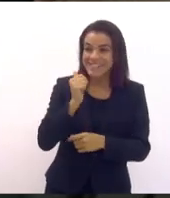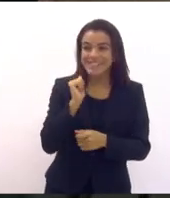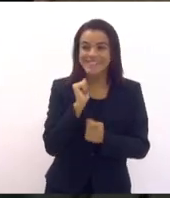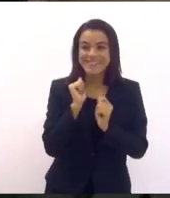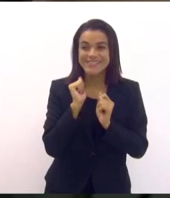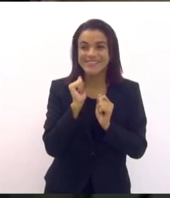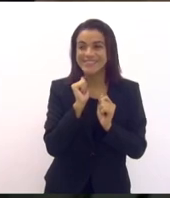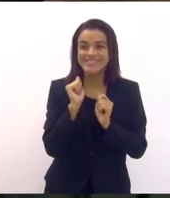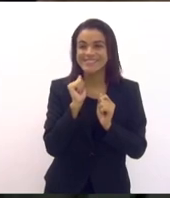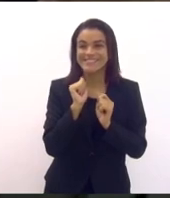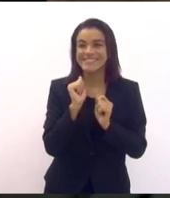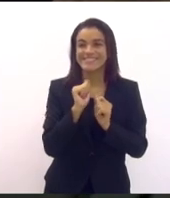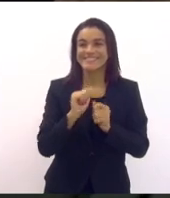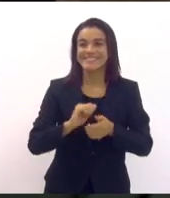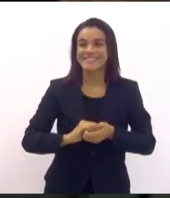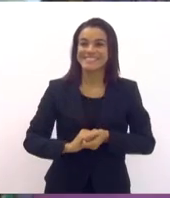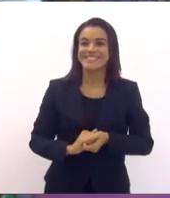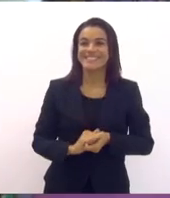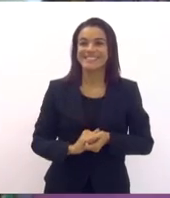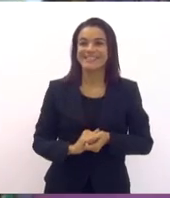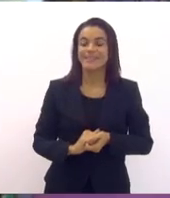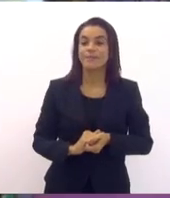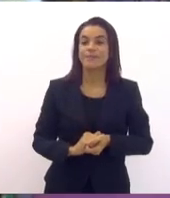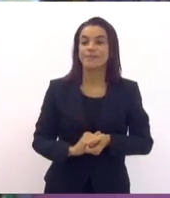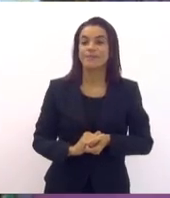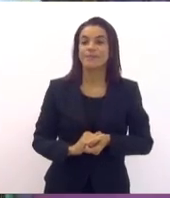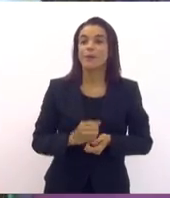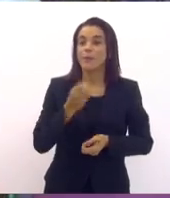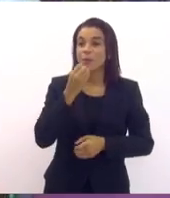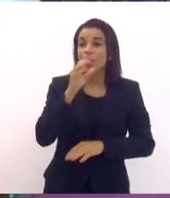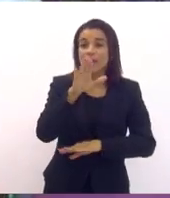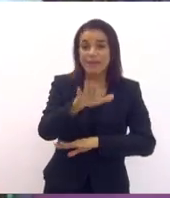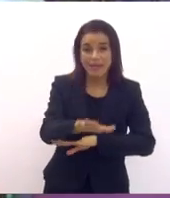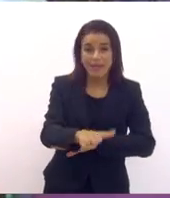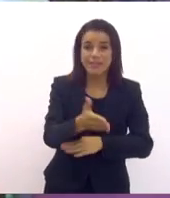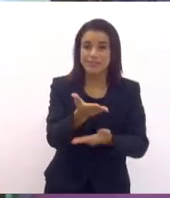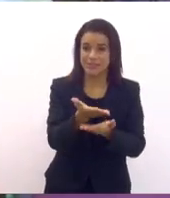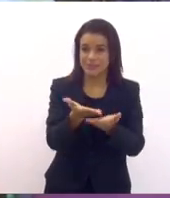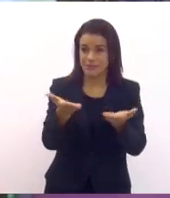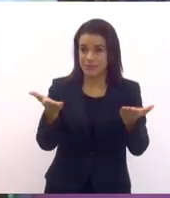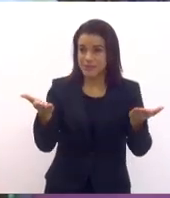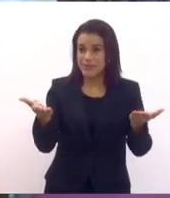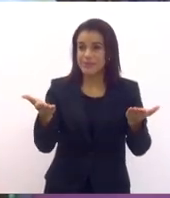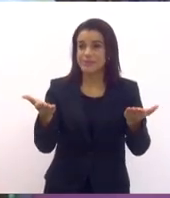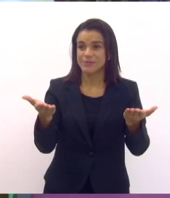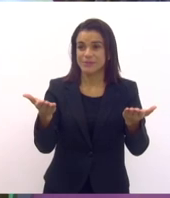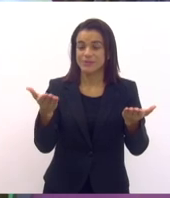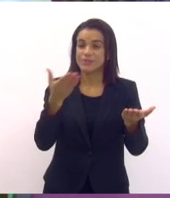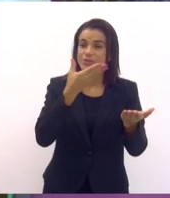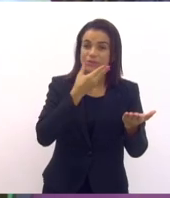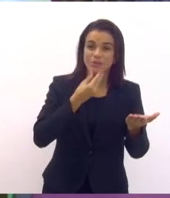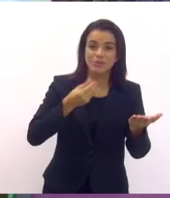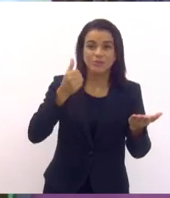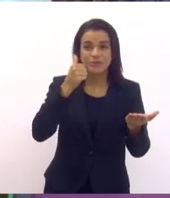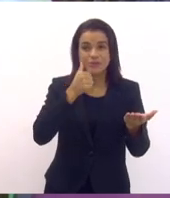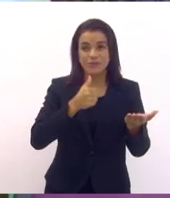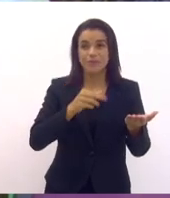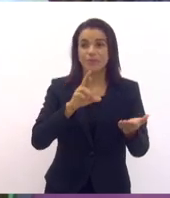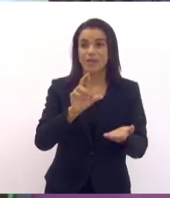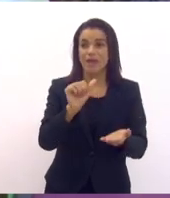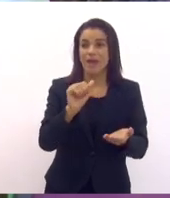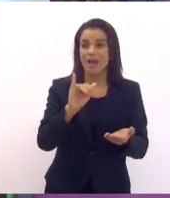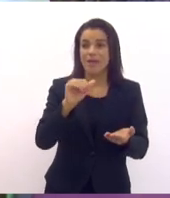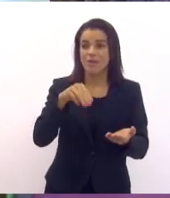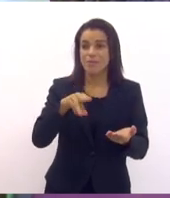por favor Santa ros tá colorido né boa tarde boa tarde a todos Boa tarde a todas eu sou Raimundo Santa